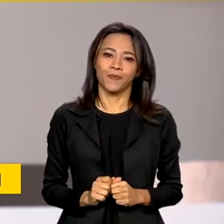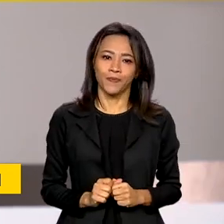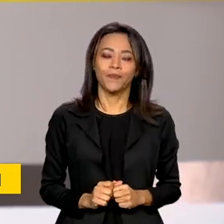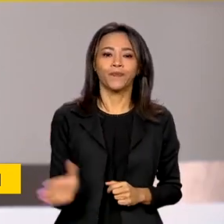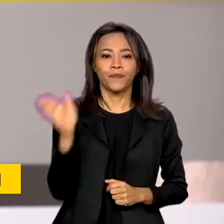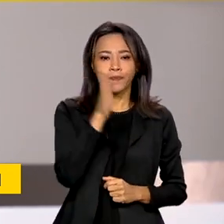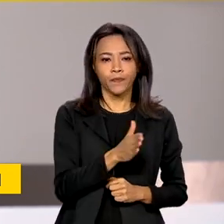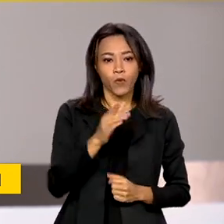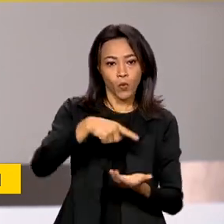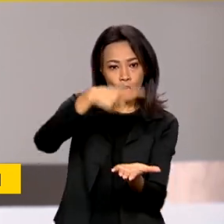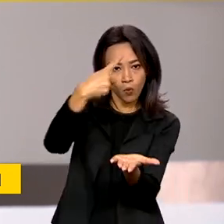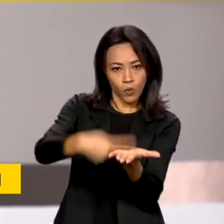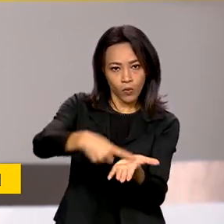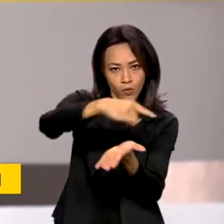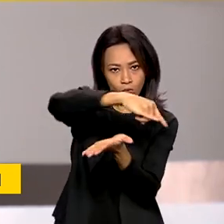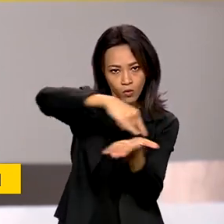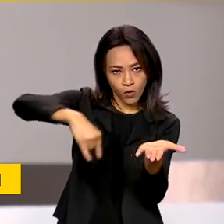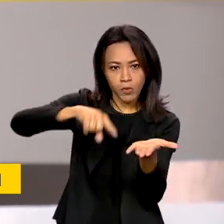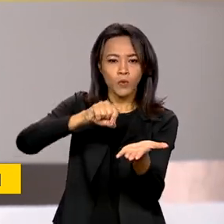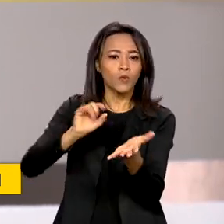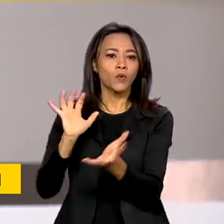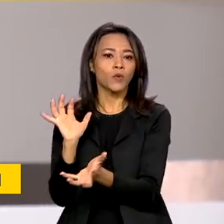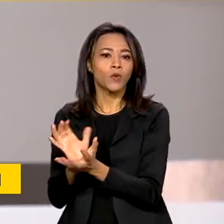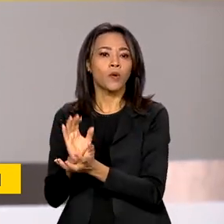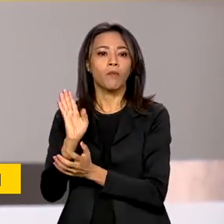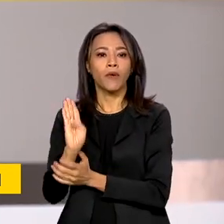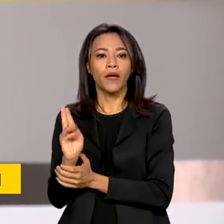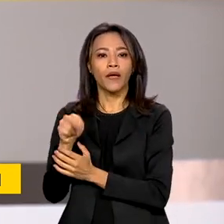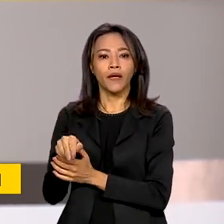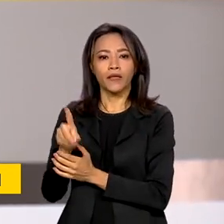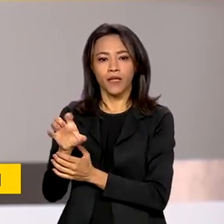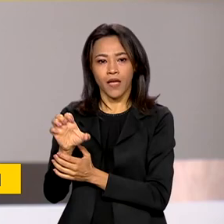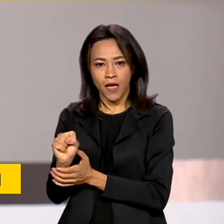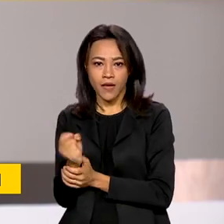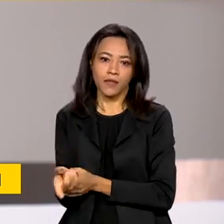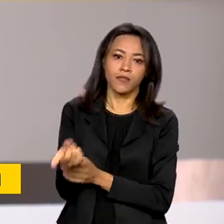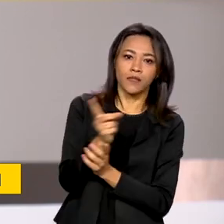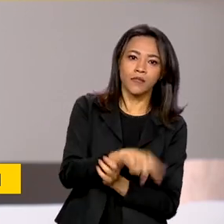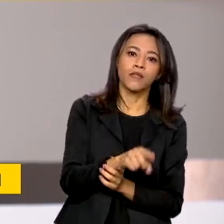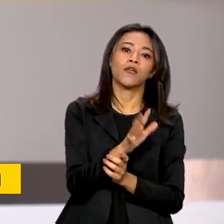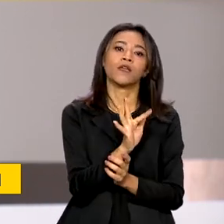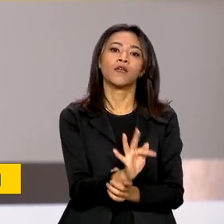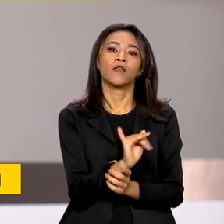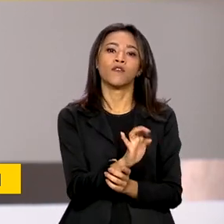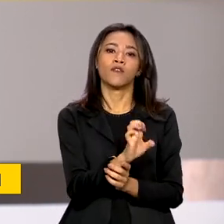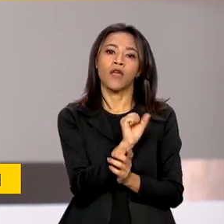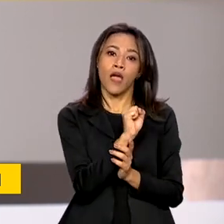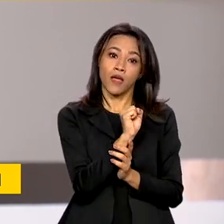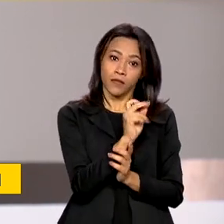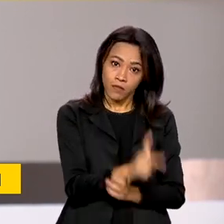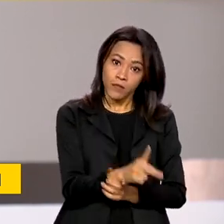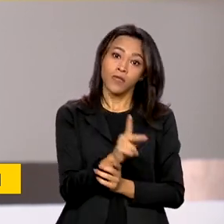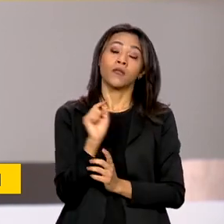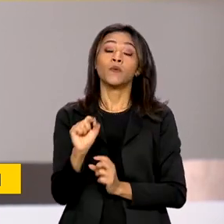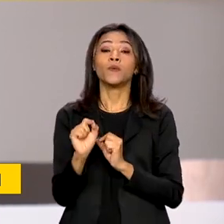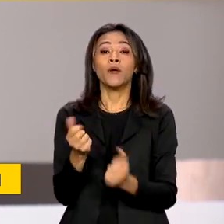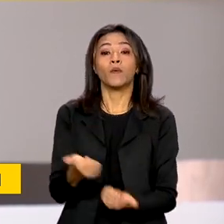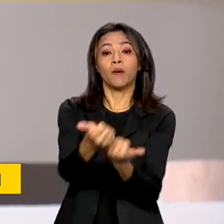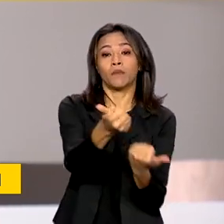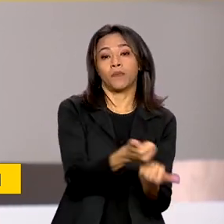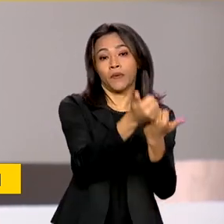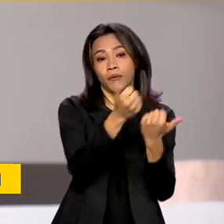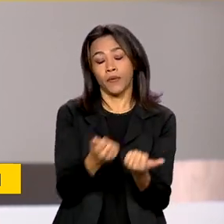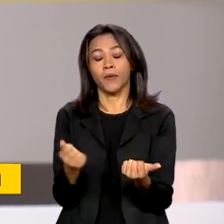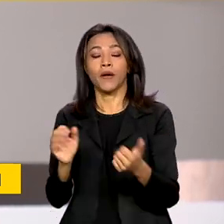um acordo de cooperação entre BNDES Fiesp prevê mais acesso de micro pequenas e médias